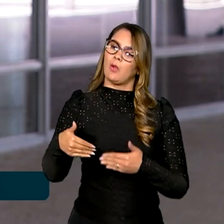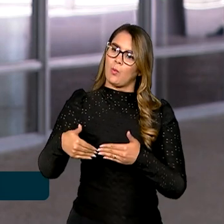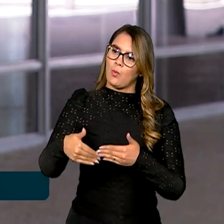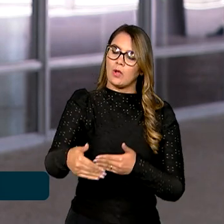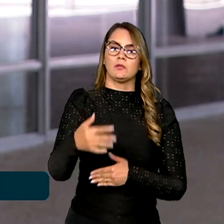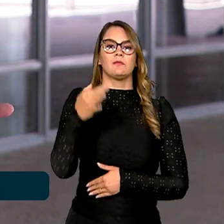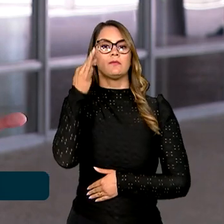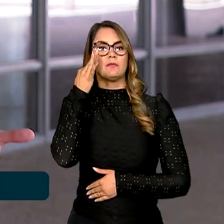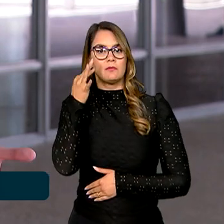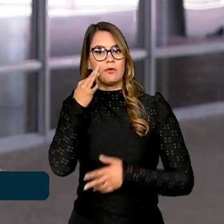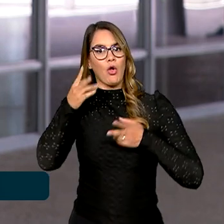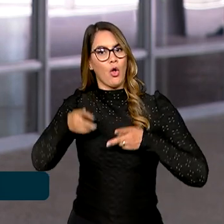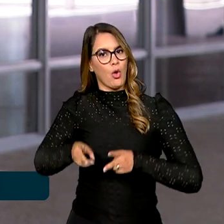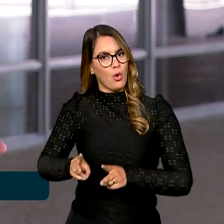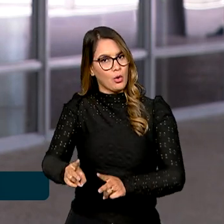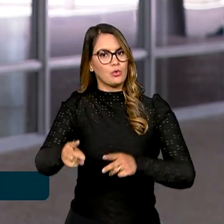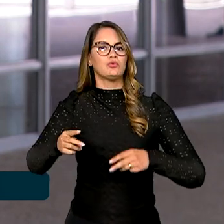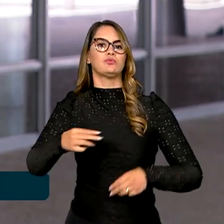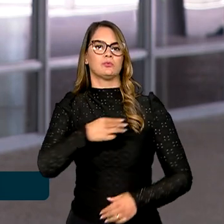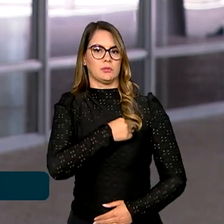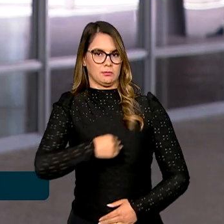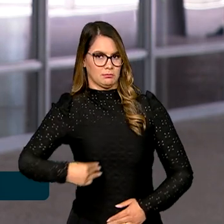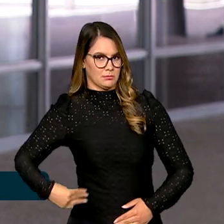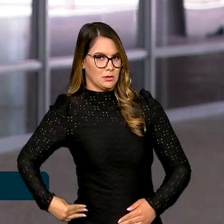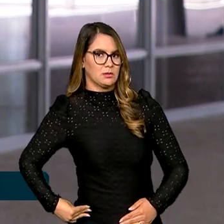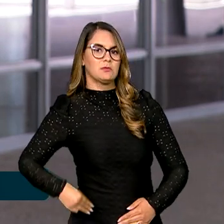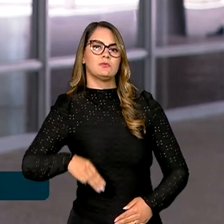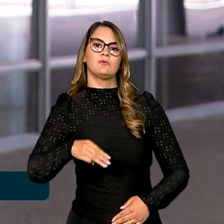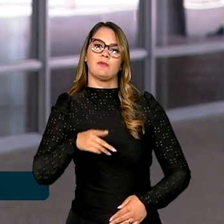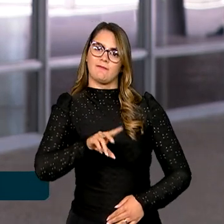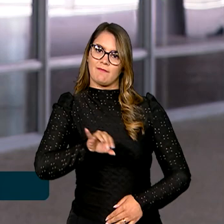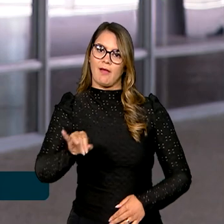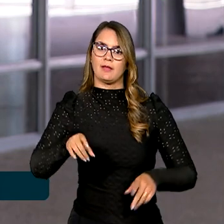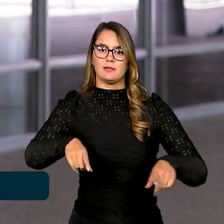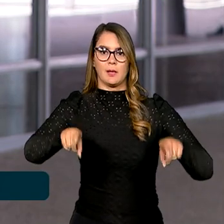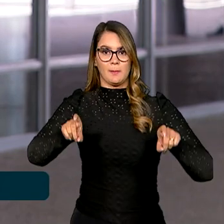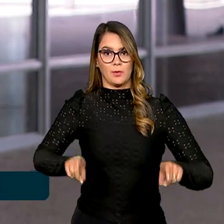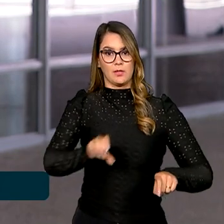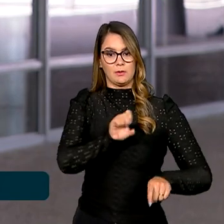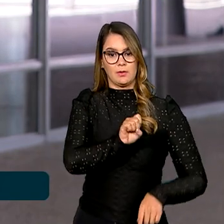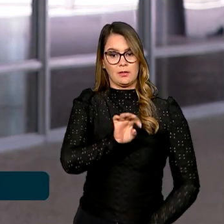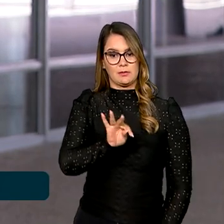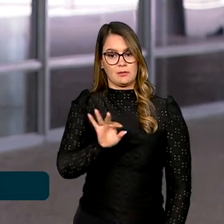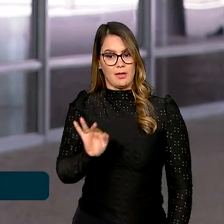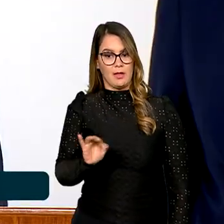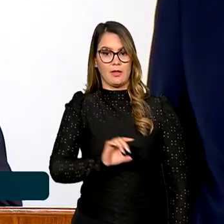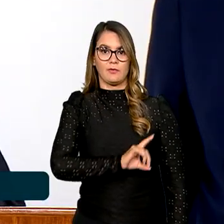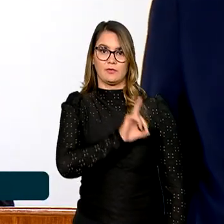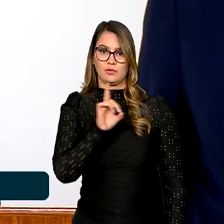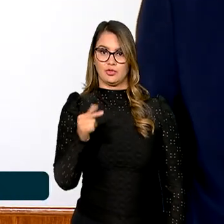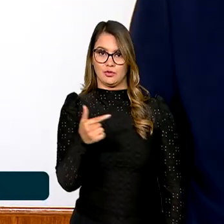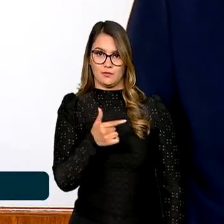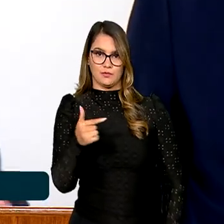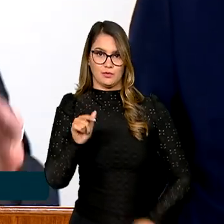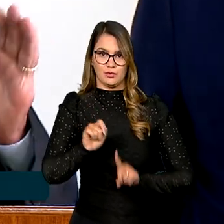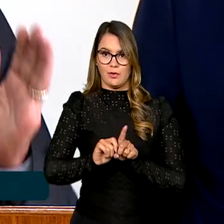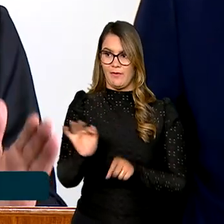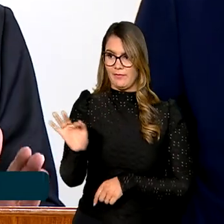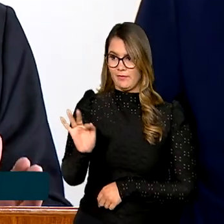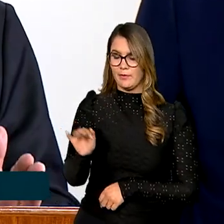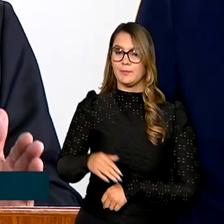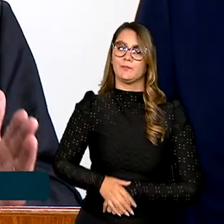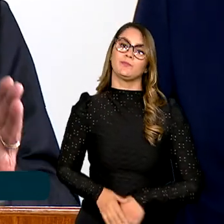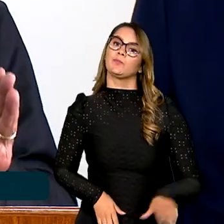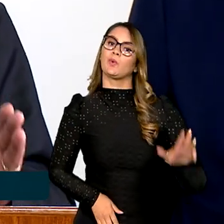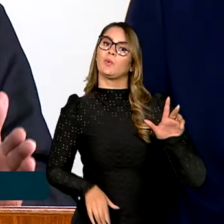Dino continua no comando da pasta e deve ser empossado no Supremo no dia 22 de fevereiro. Lula também fez um